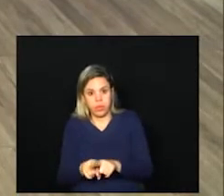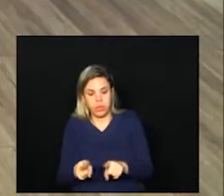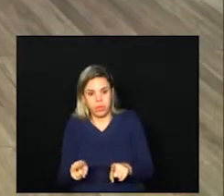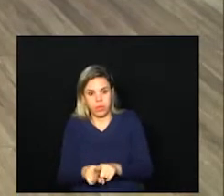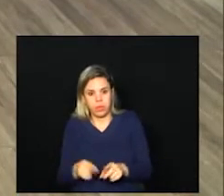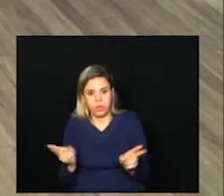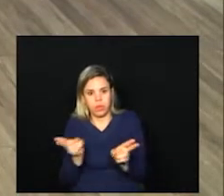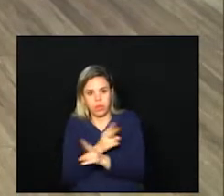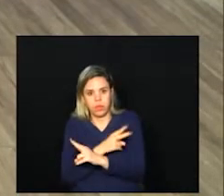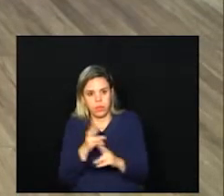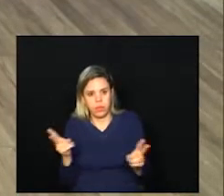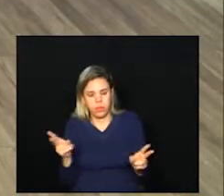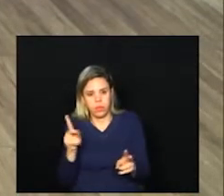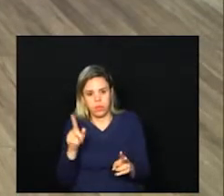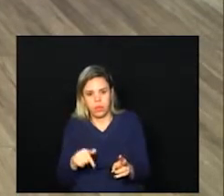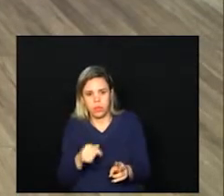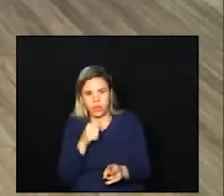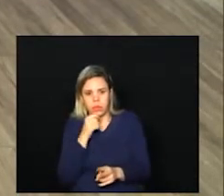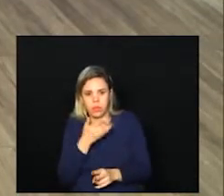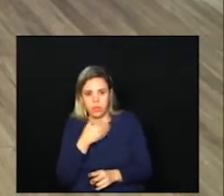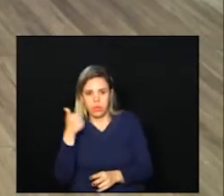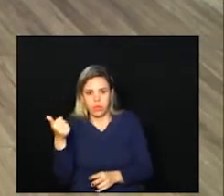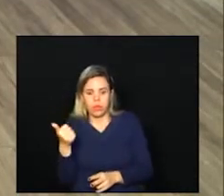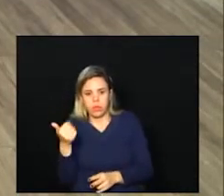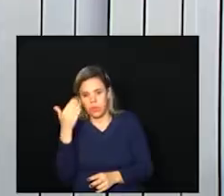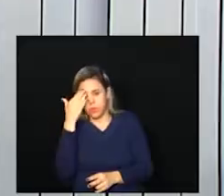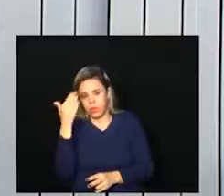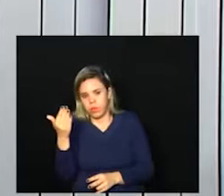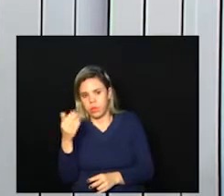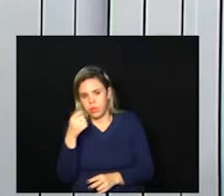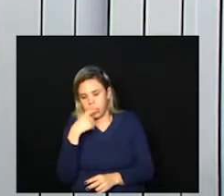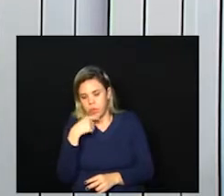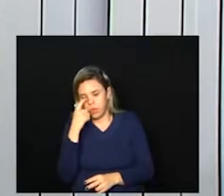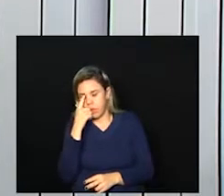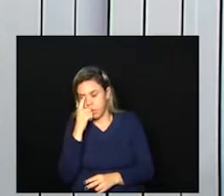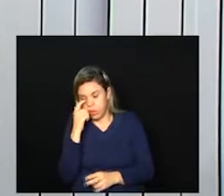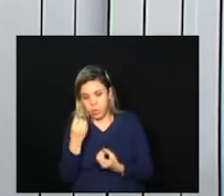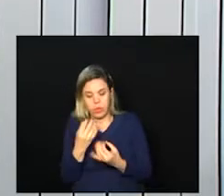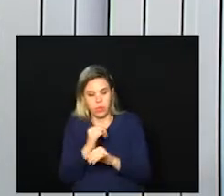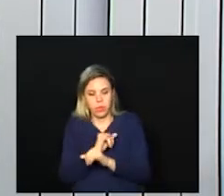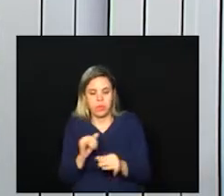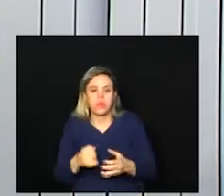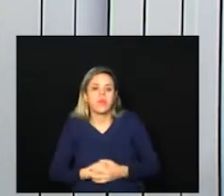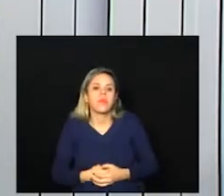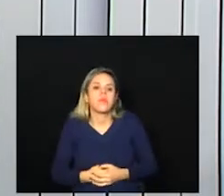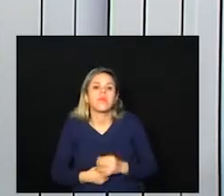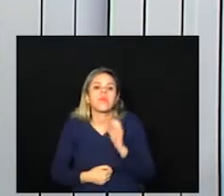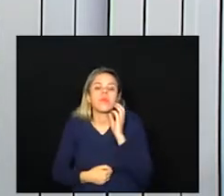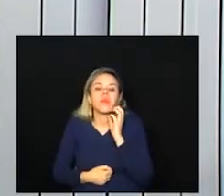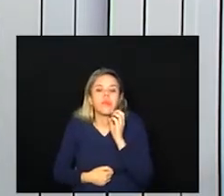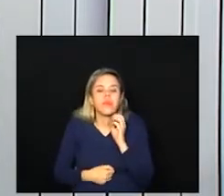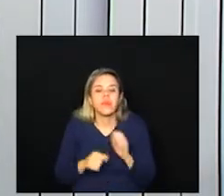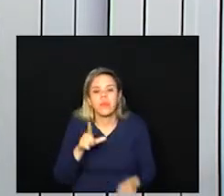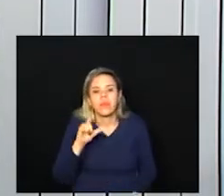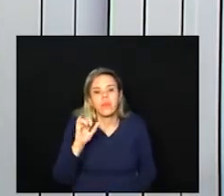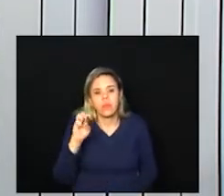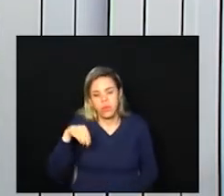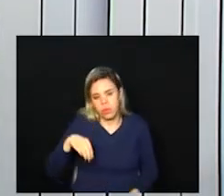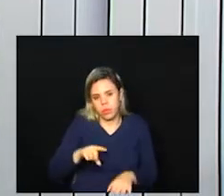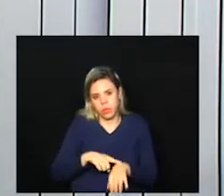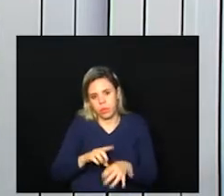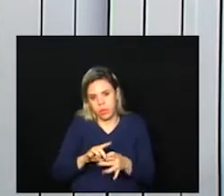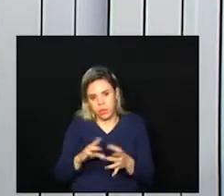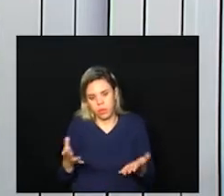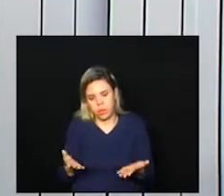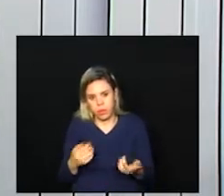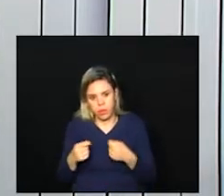ar circular, o que é ainda melhor. Então, muito obrigado, Rubens Morelli, por todas as informações e a Lilian também pela